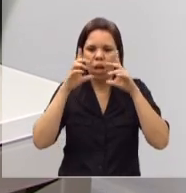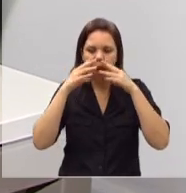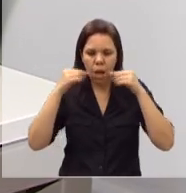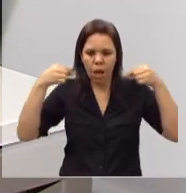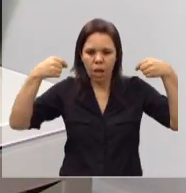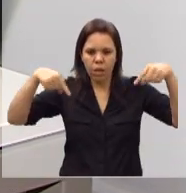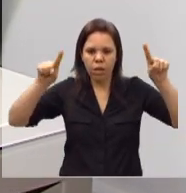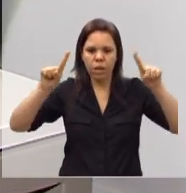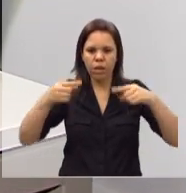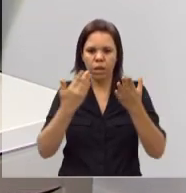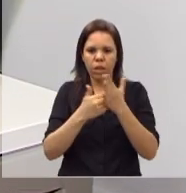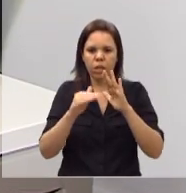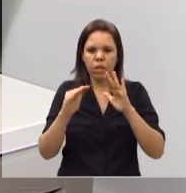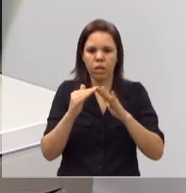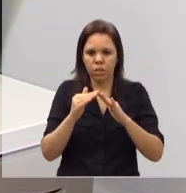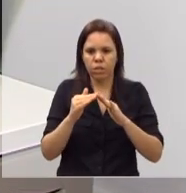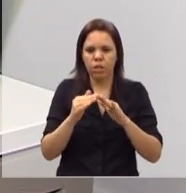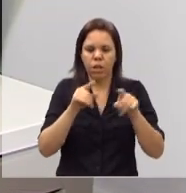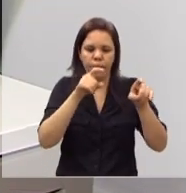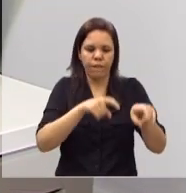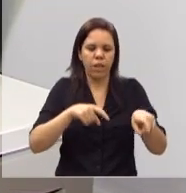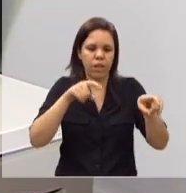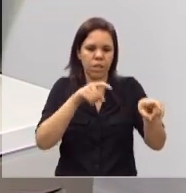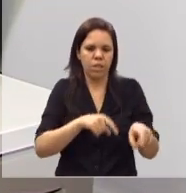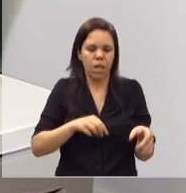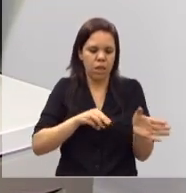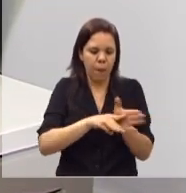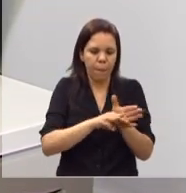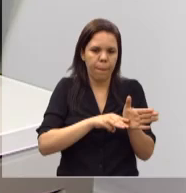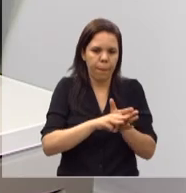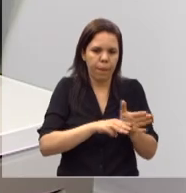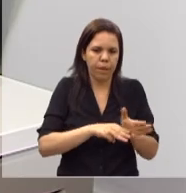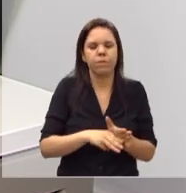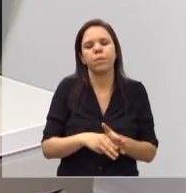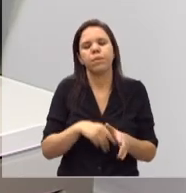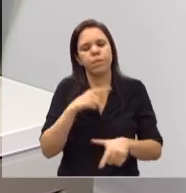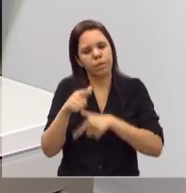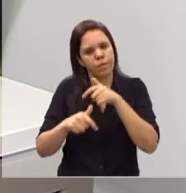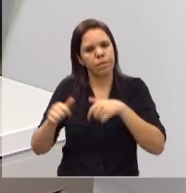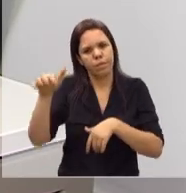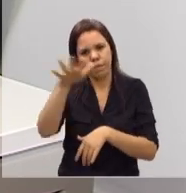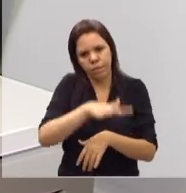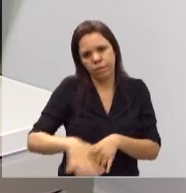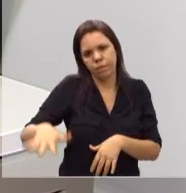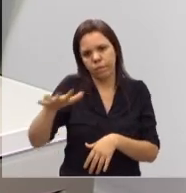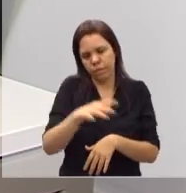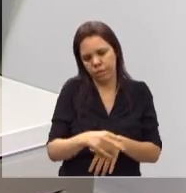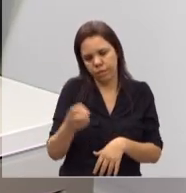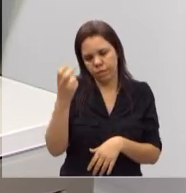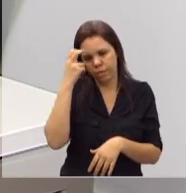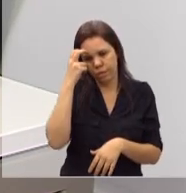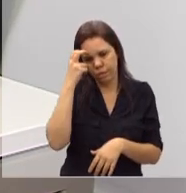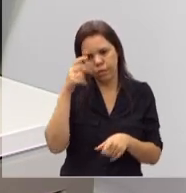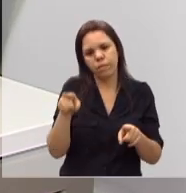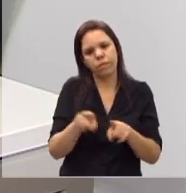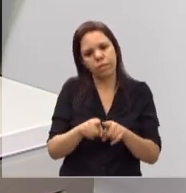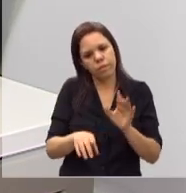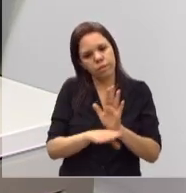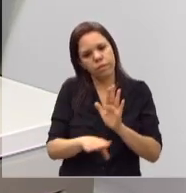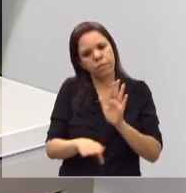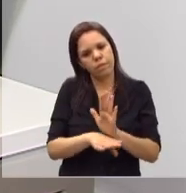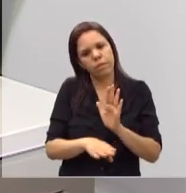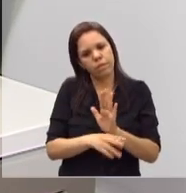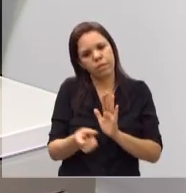lá na escola do Biológico, Fazenda Biológica. Então nós temos trabalhado em várias frentes na área de cultura também para poder ajudar